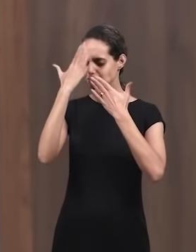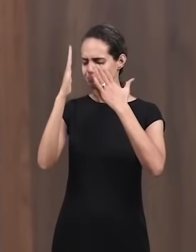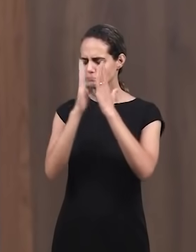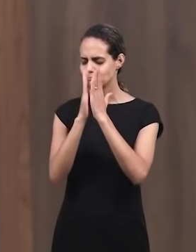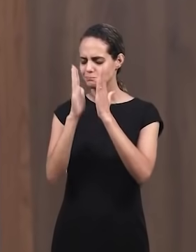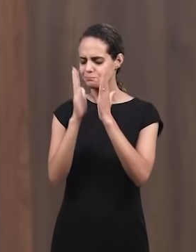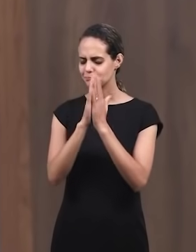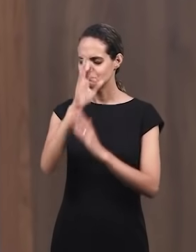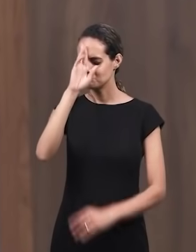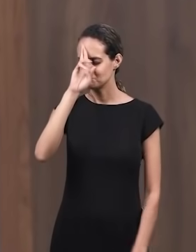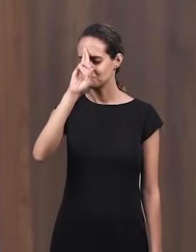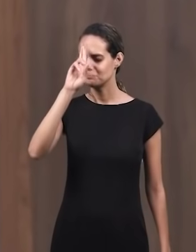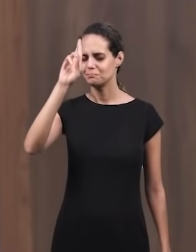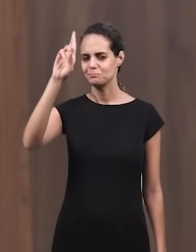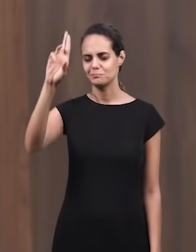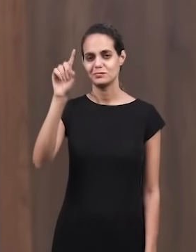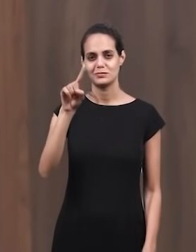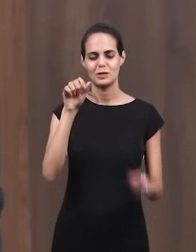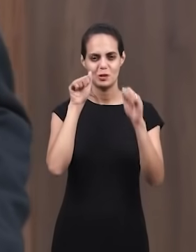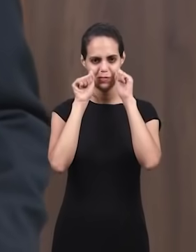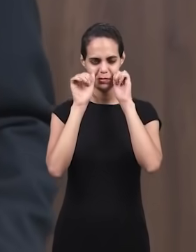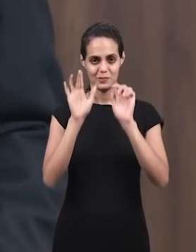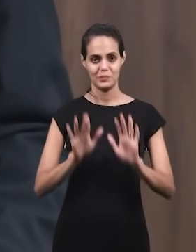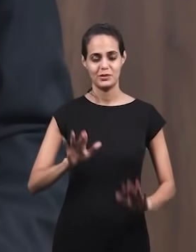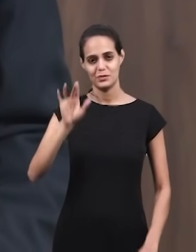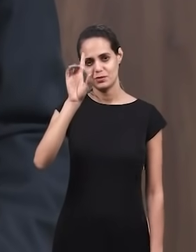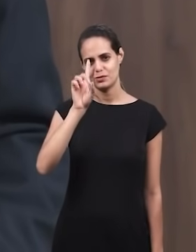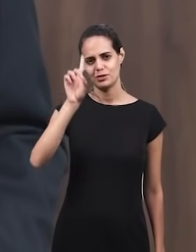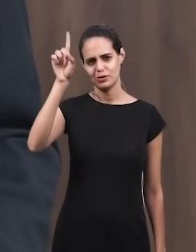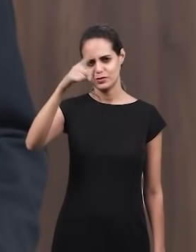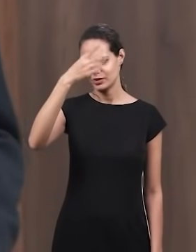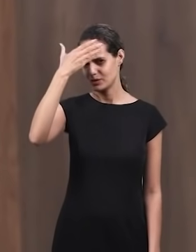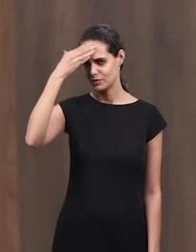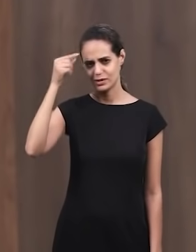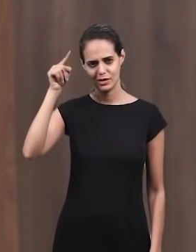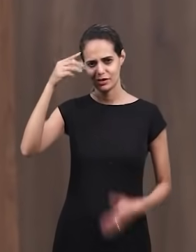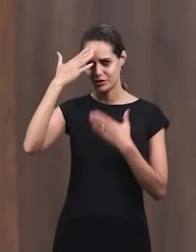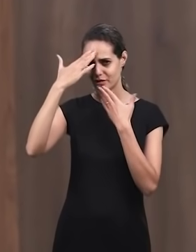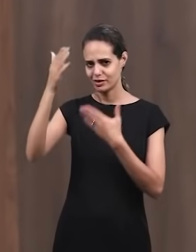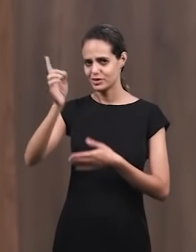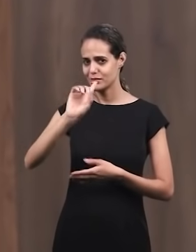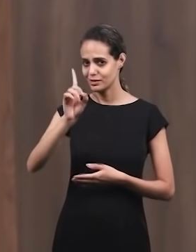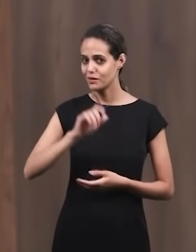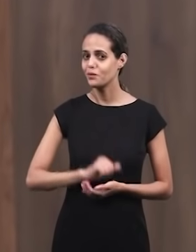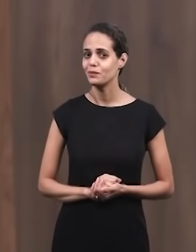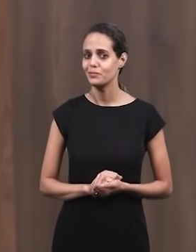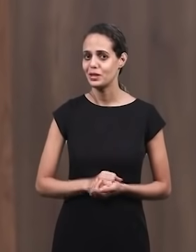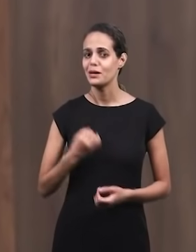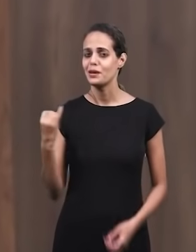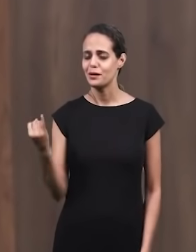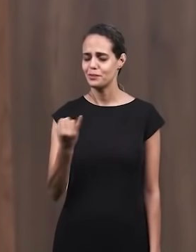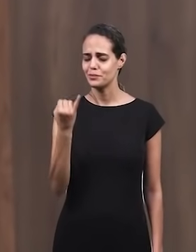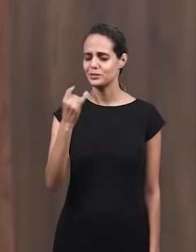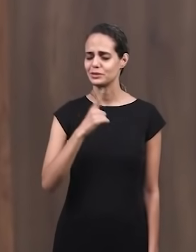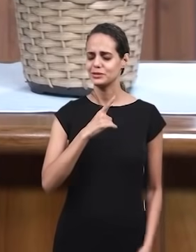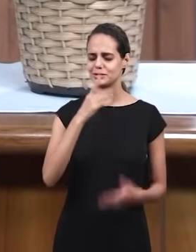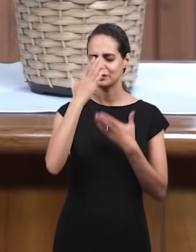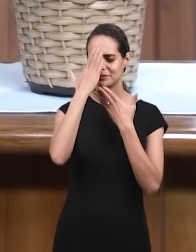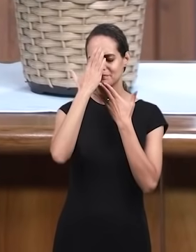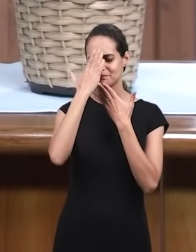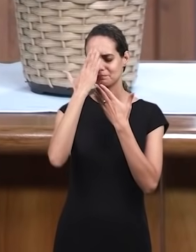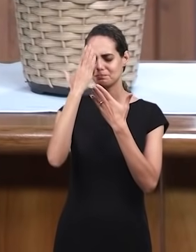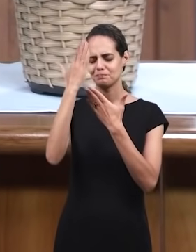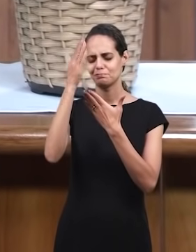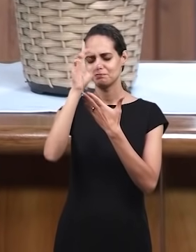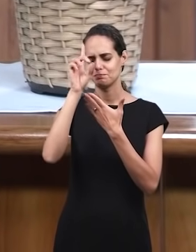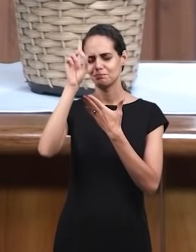pela bênção recebida. Você, quando receber uma bênção de Deus, não esqueça de agradecer a Deus. É muito importante a gratidão.